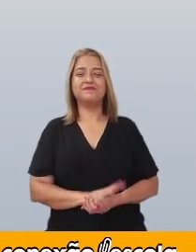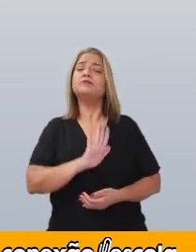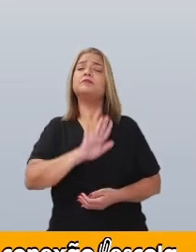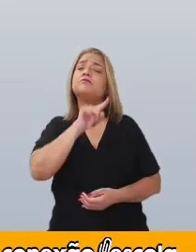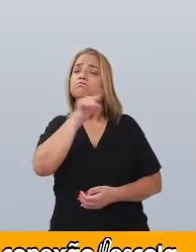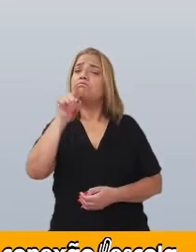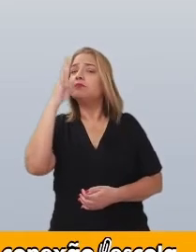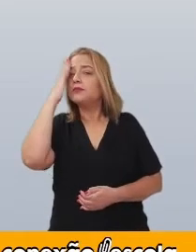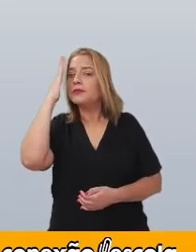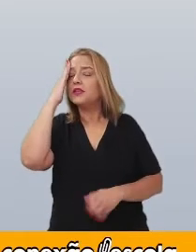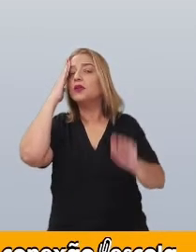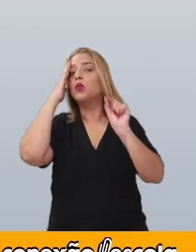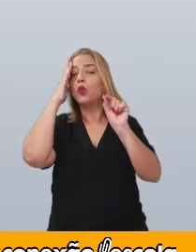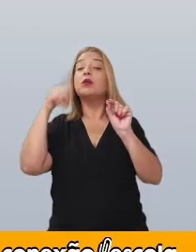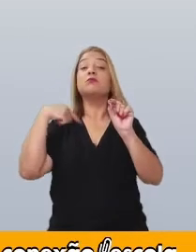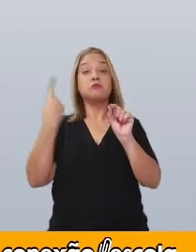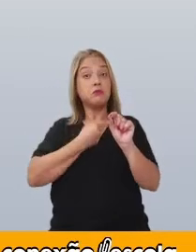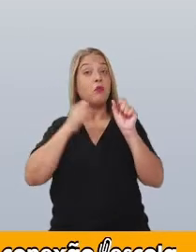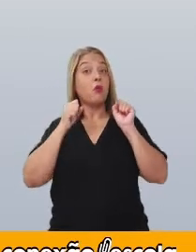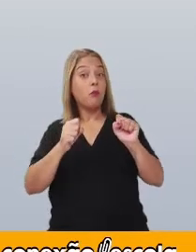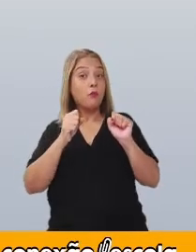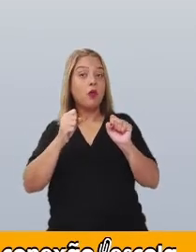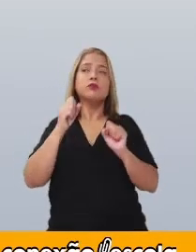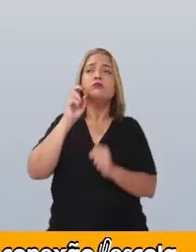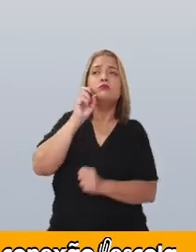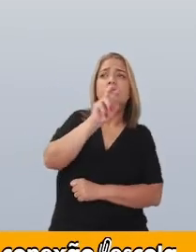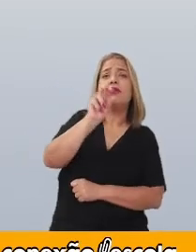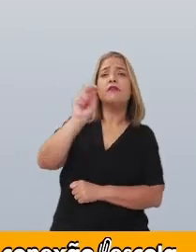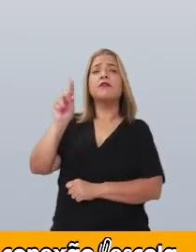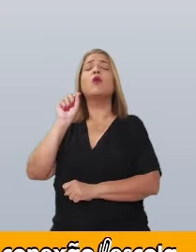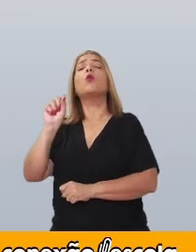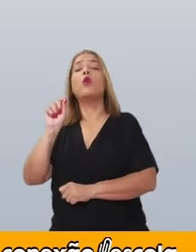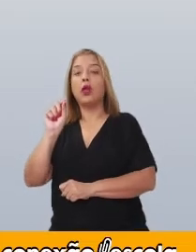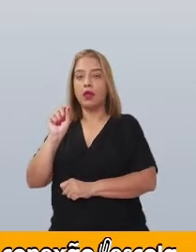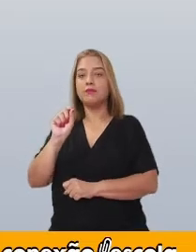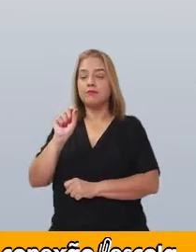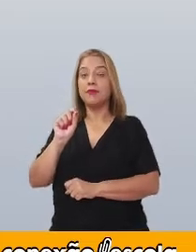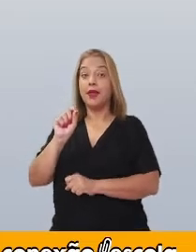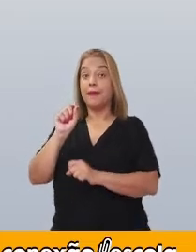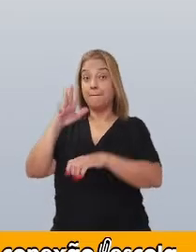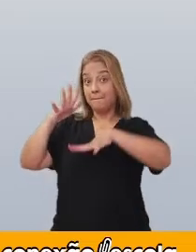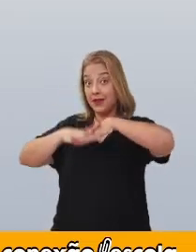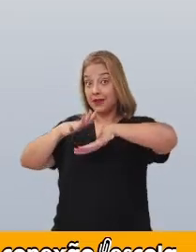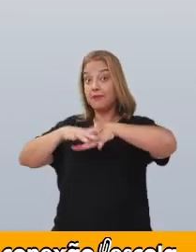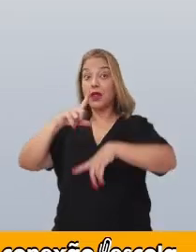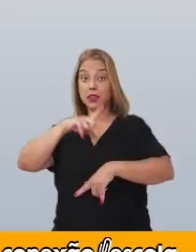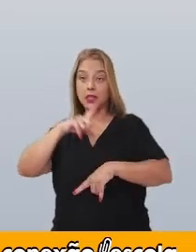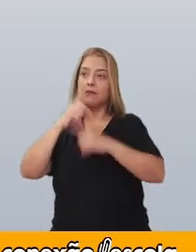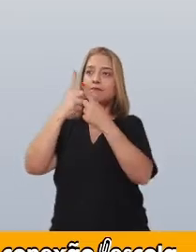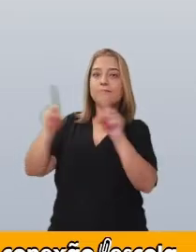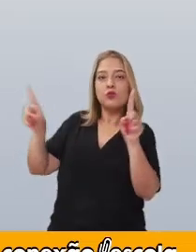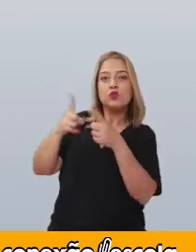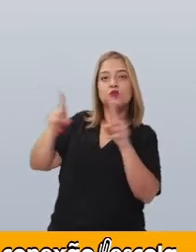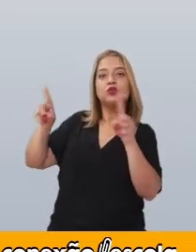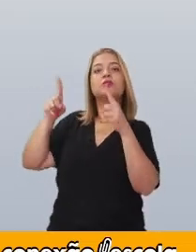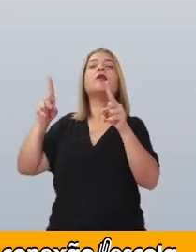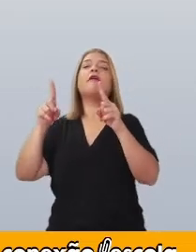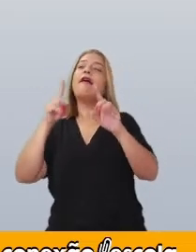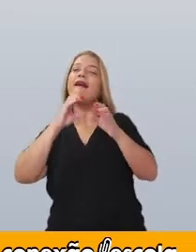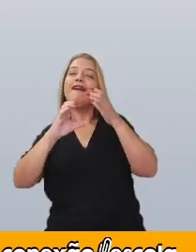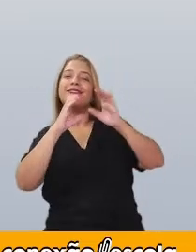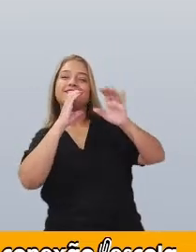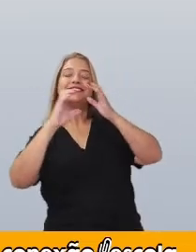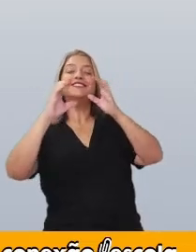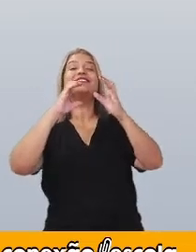Você já sabe que podemos encontrar a matemática nas músicas, cantigas e parlendas, não